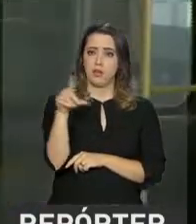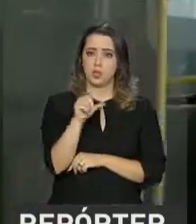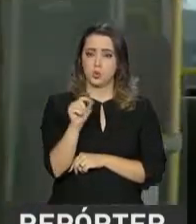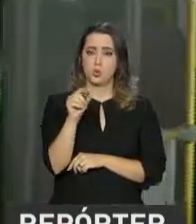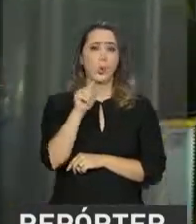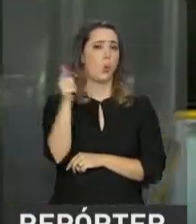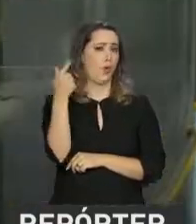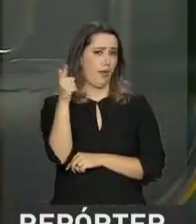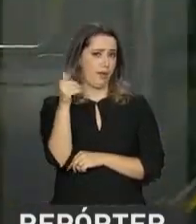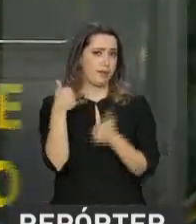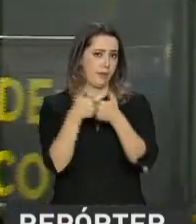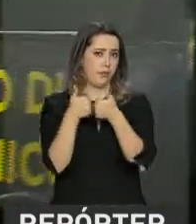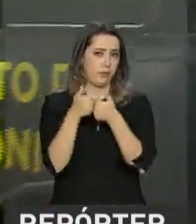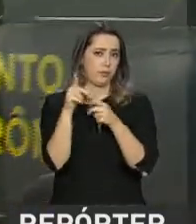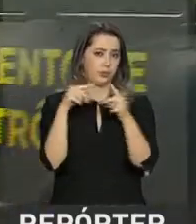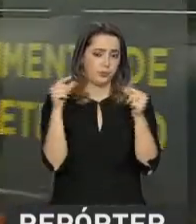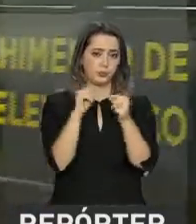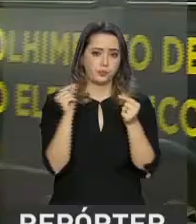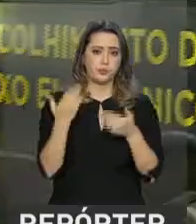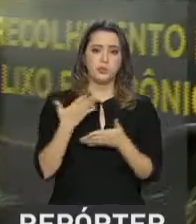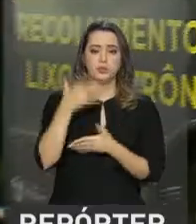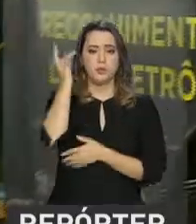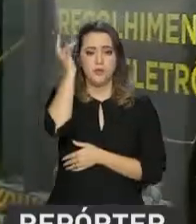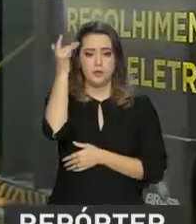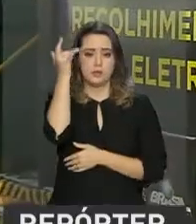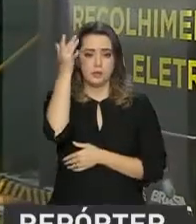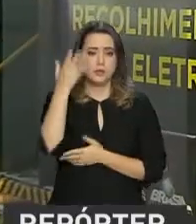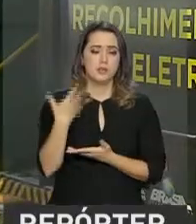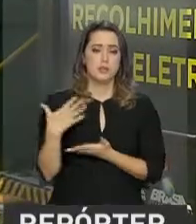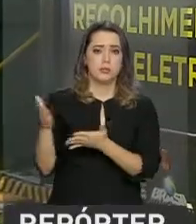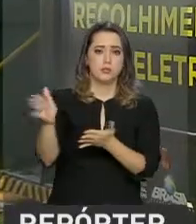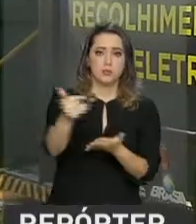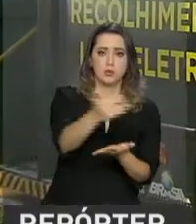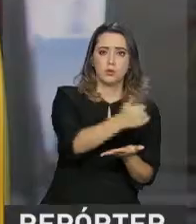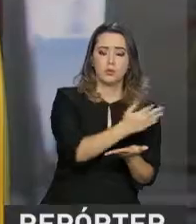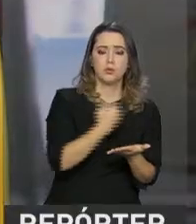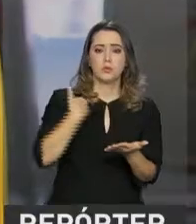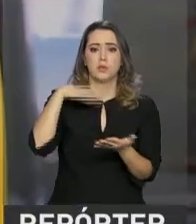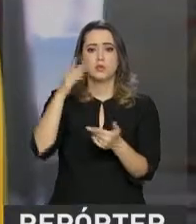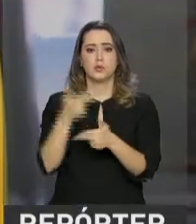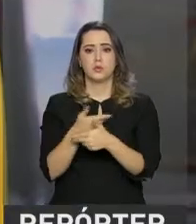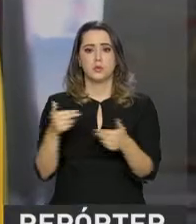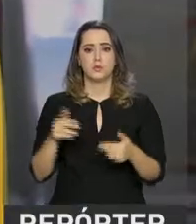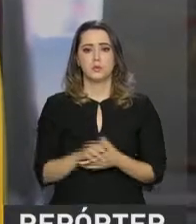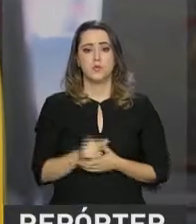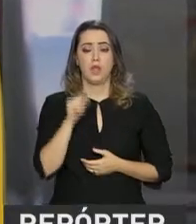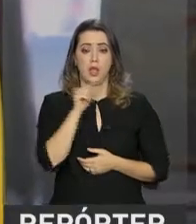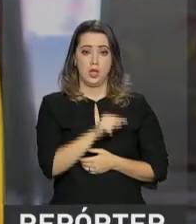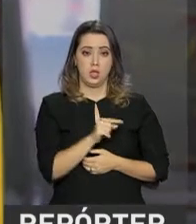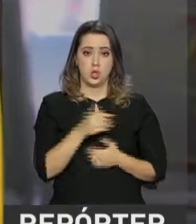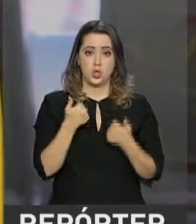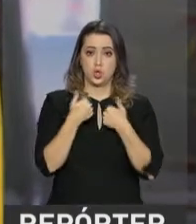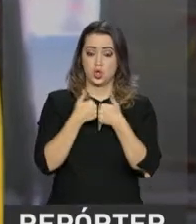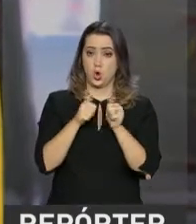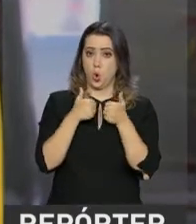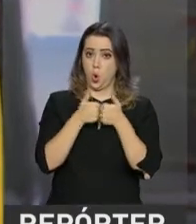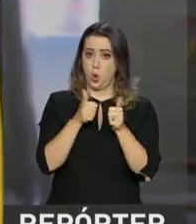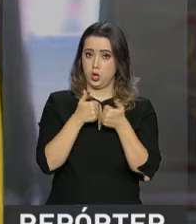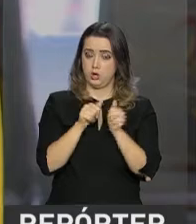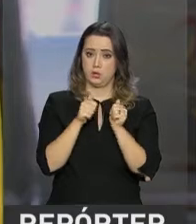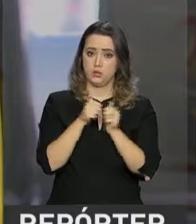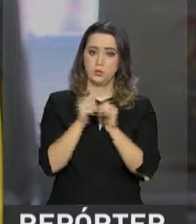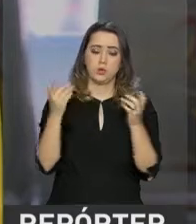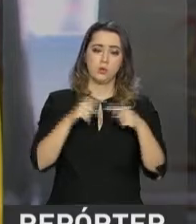esse descarte e aumentar o volume de material recolhido esse ônibus adaptado vai funcionar como um centro